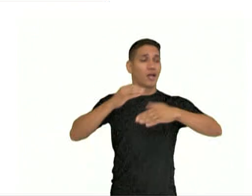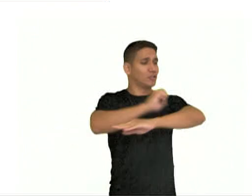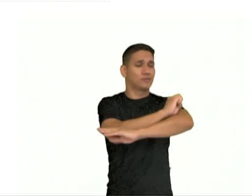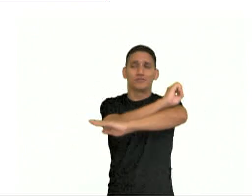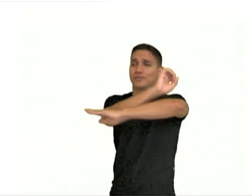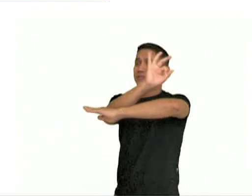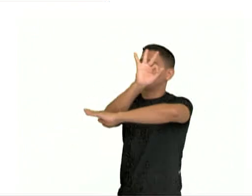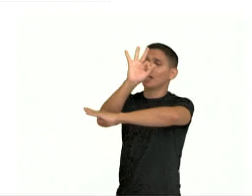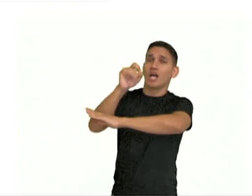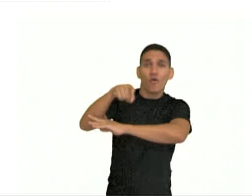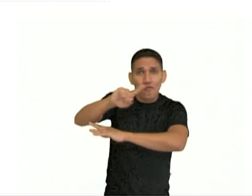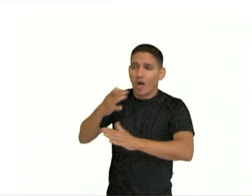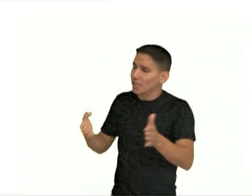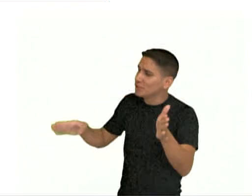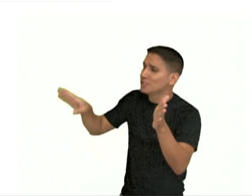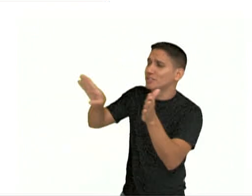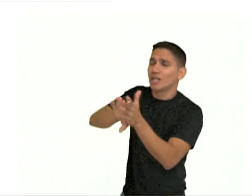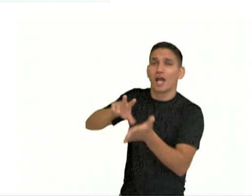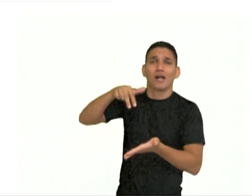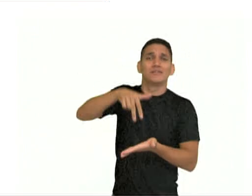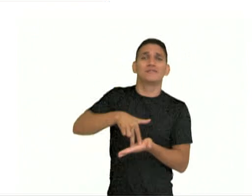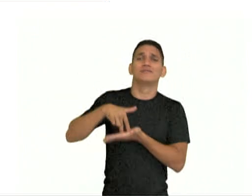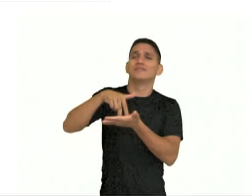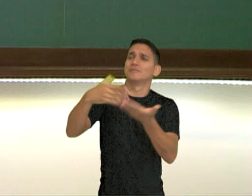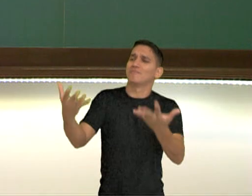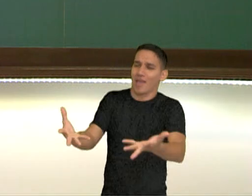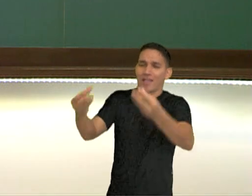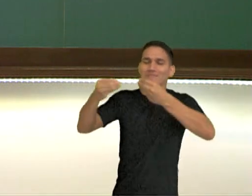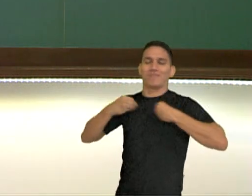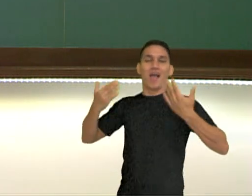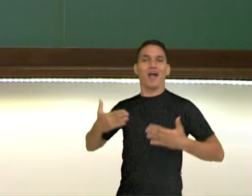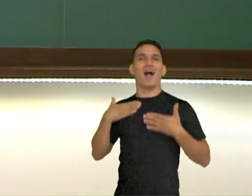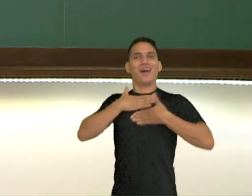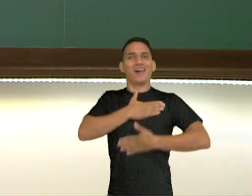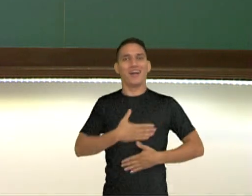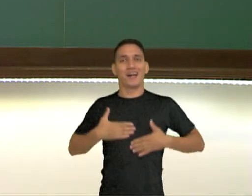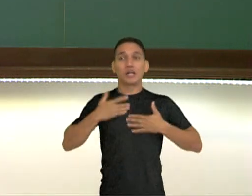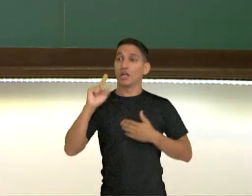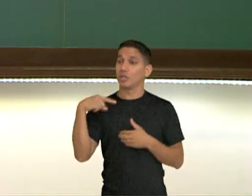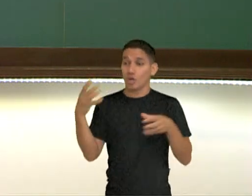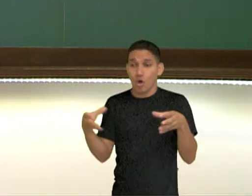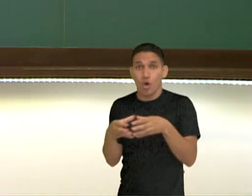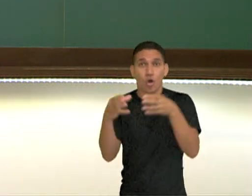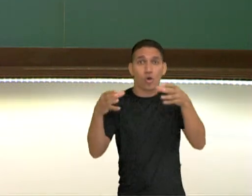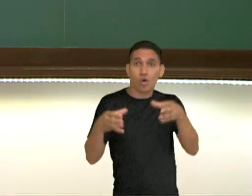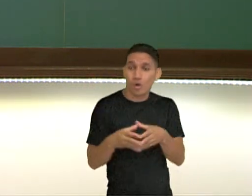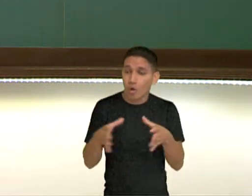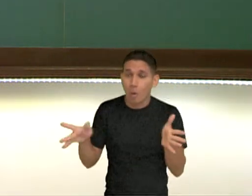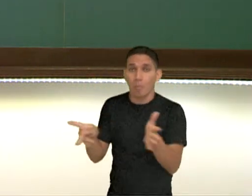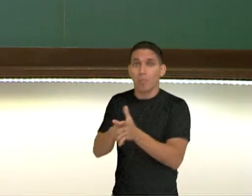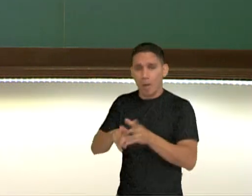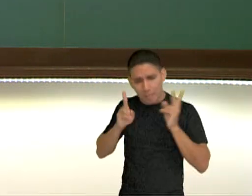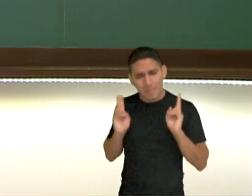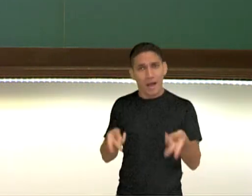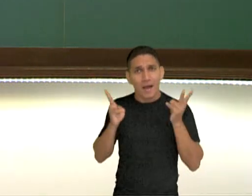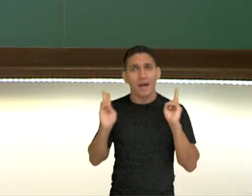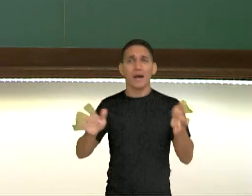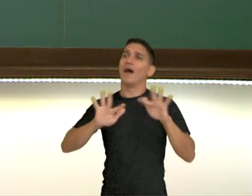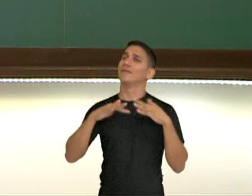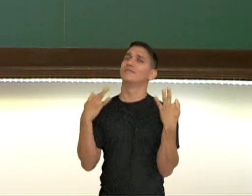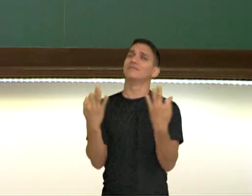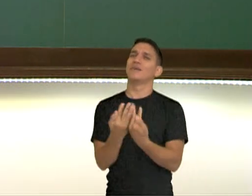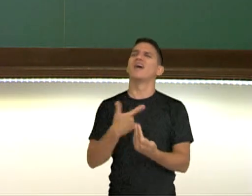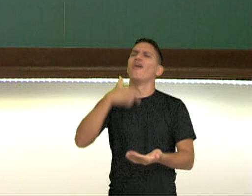você chegou Para nos trazer alegria nós somos como tu somos da mesma família